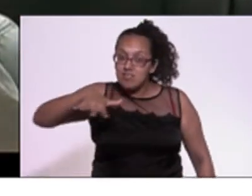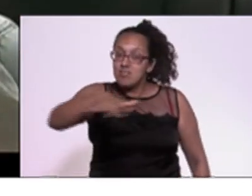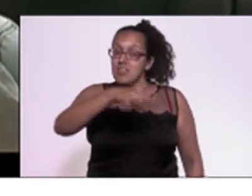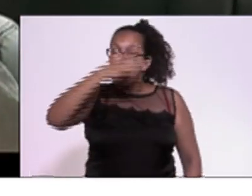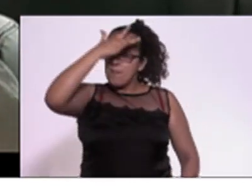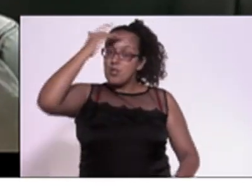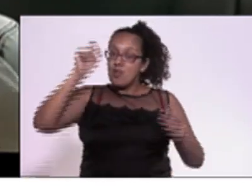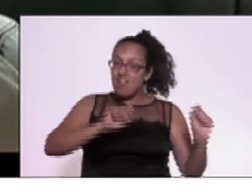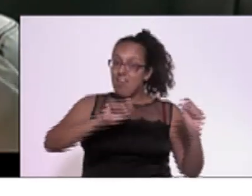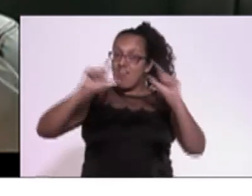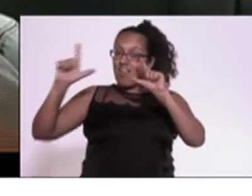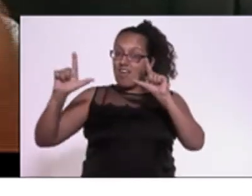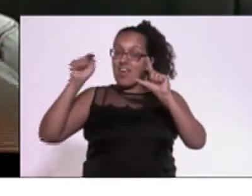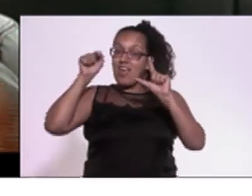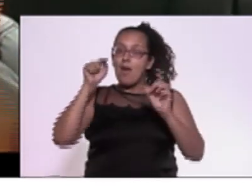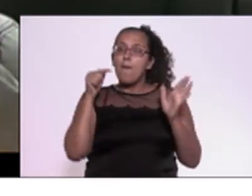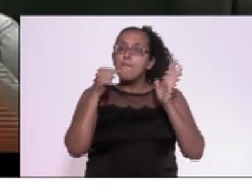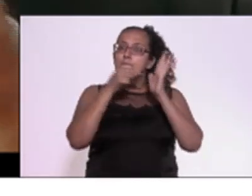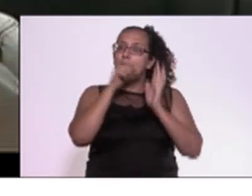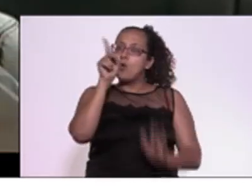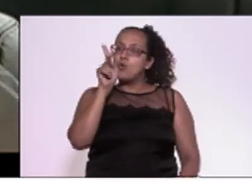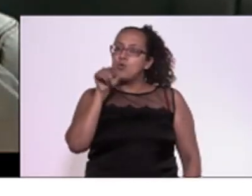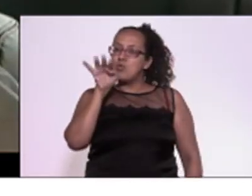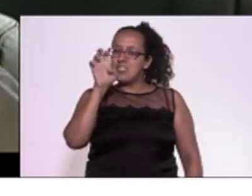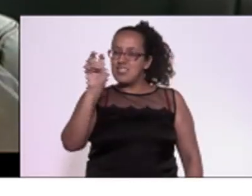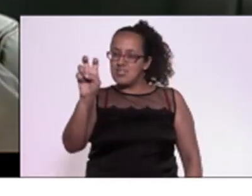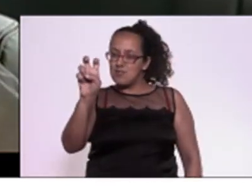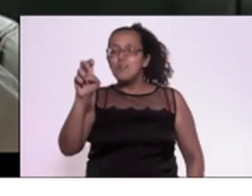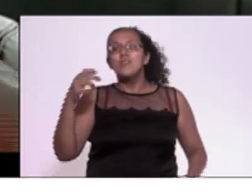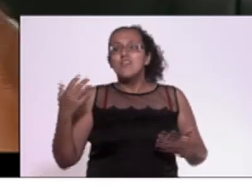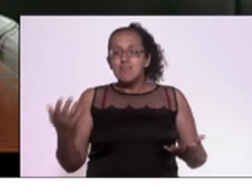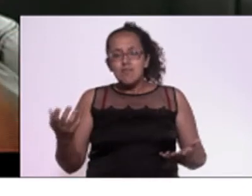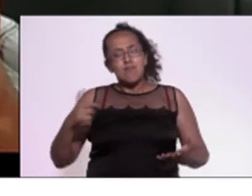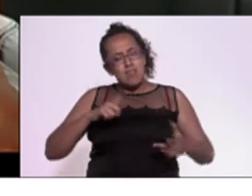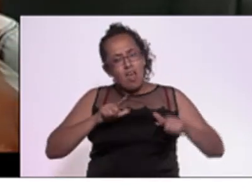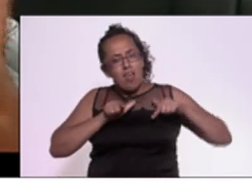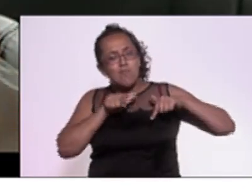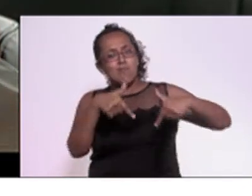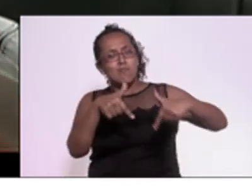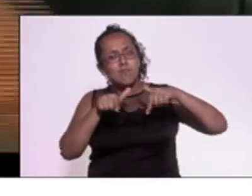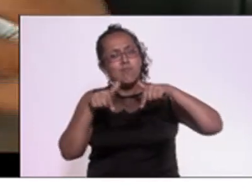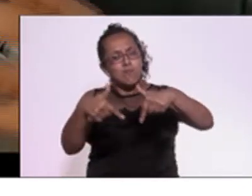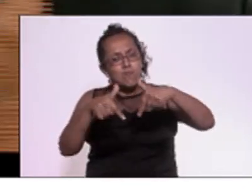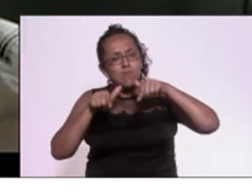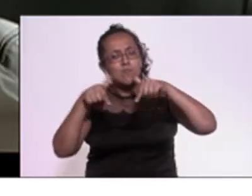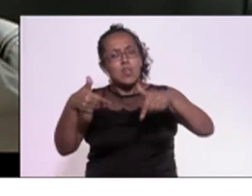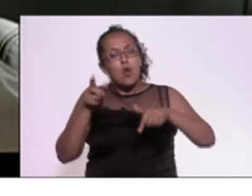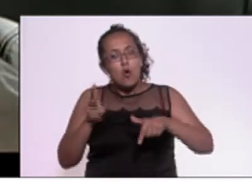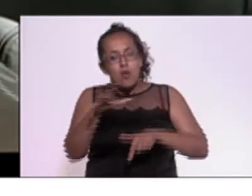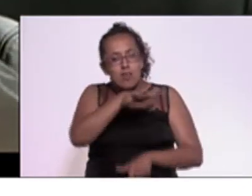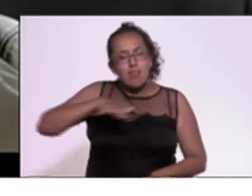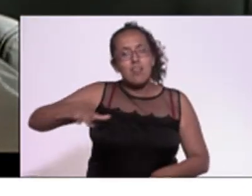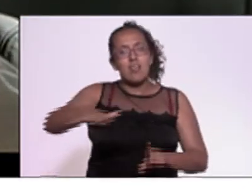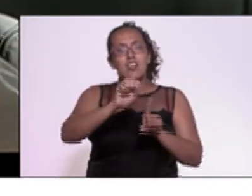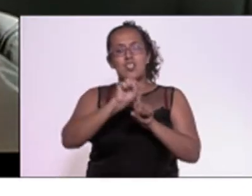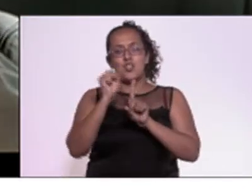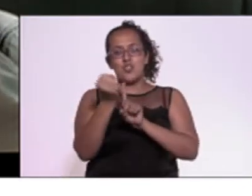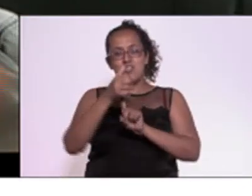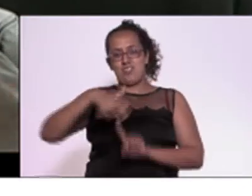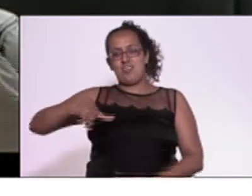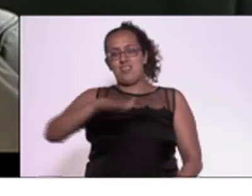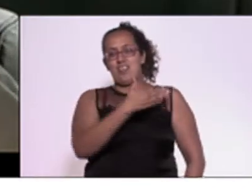local, Rui Paim. Foi ele quem convenceu Medeiros a abrir uma sala fixa no shopping em 2006. Nascia